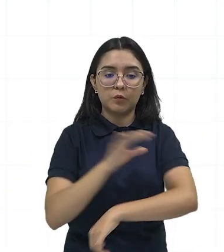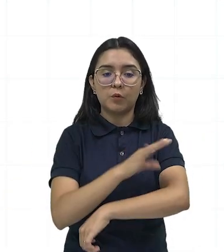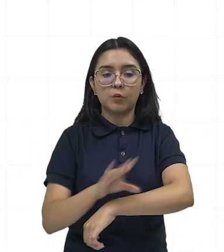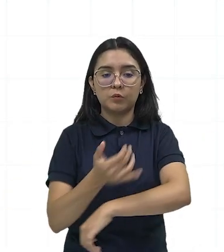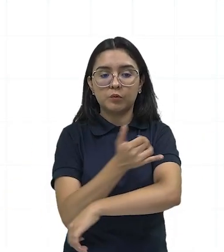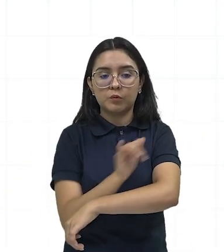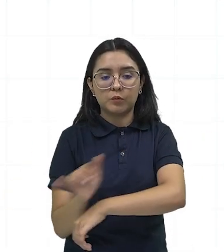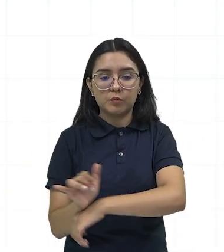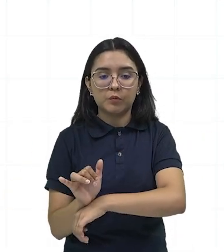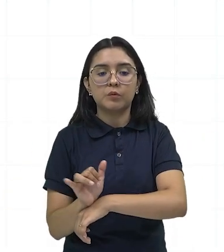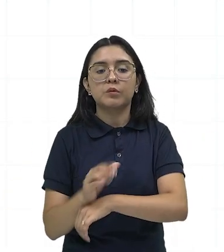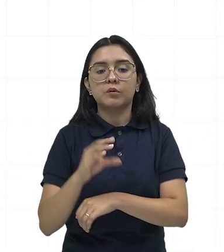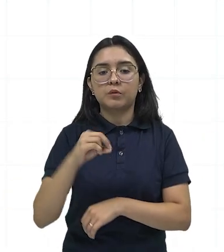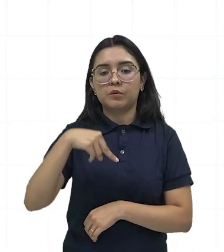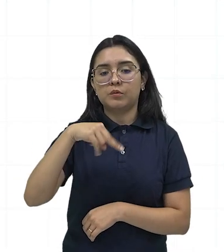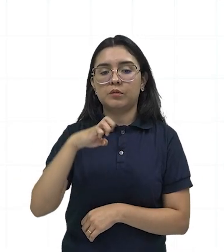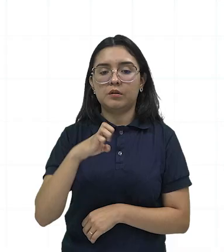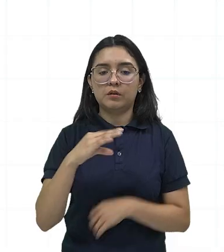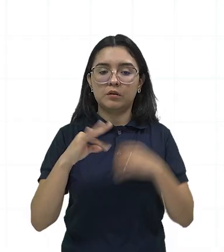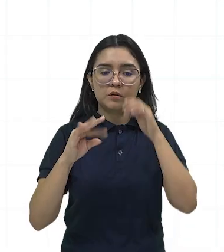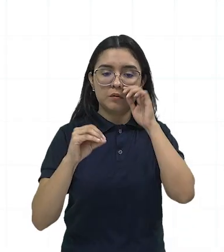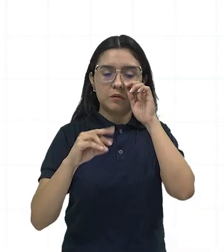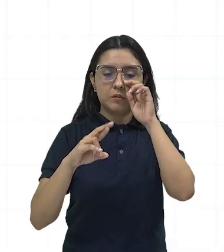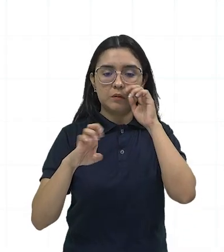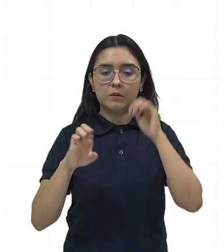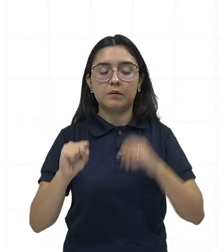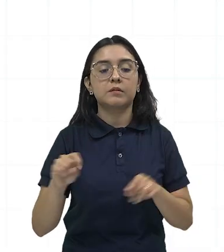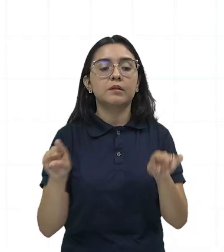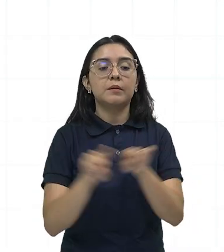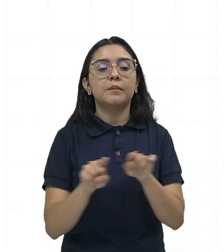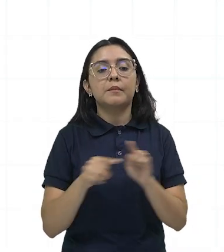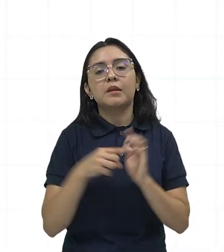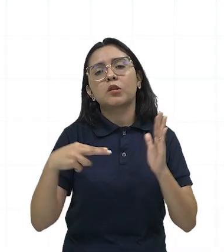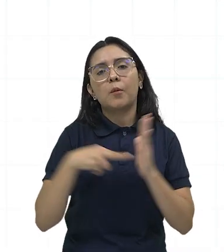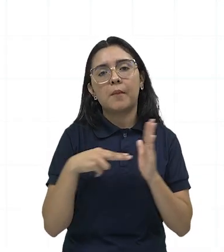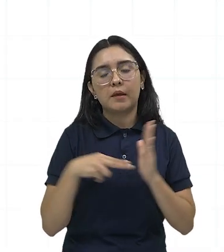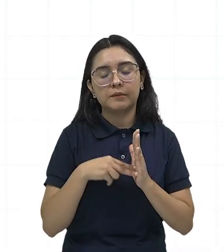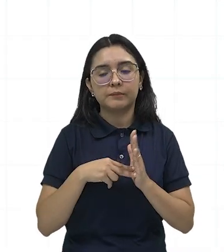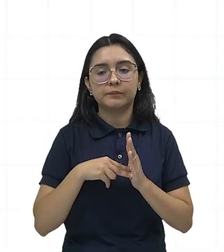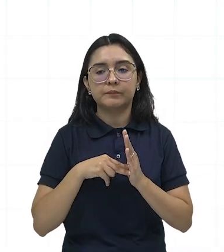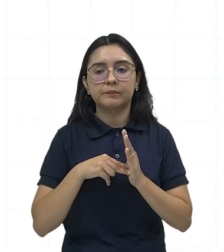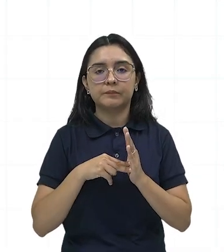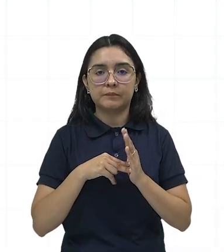condutores, conectores e tomadas, né?